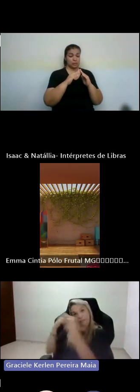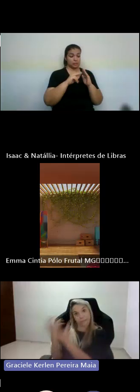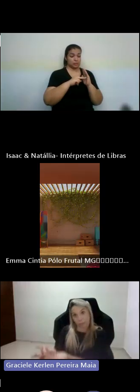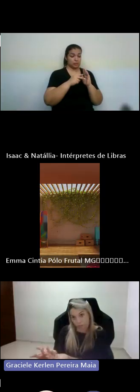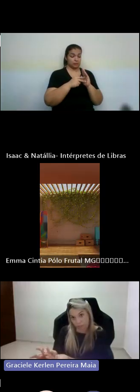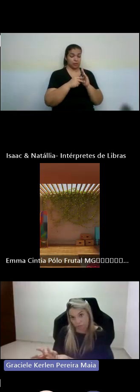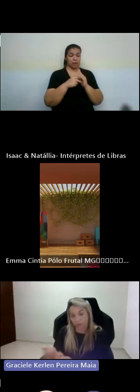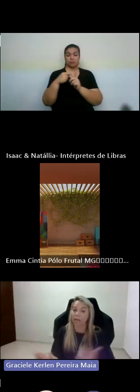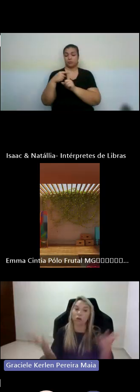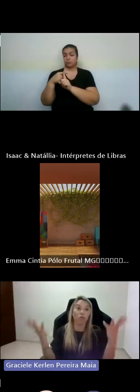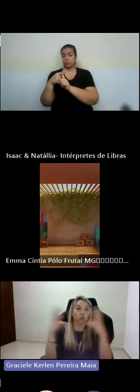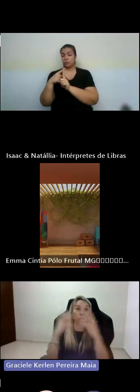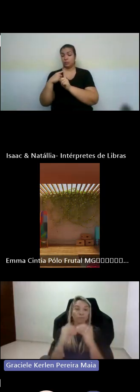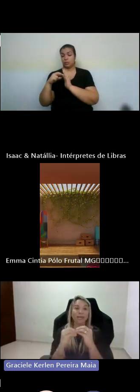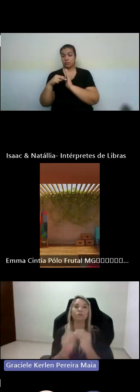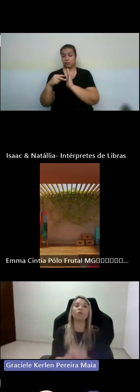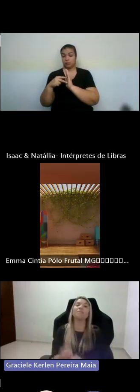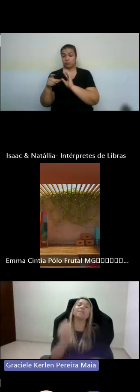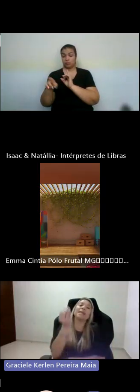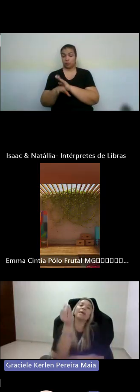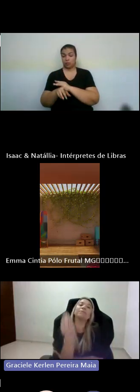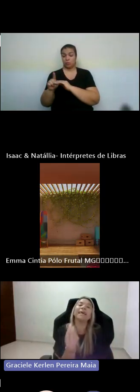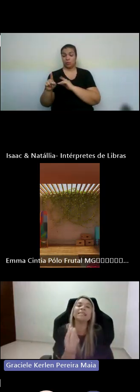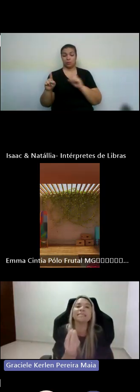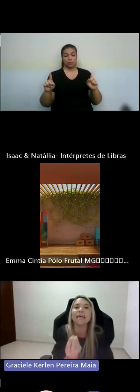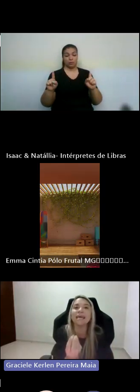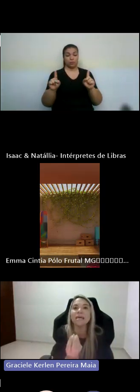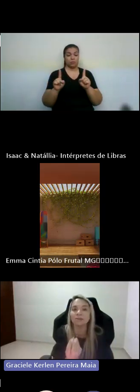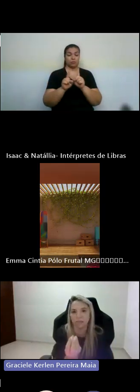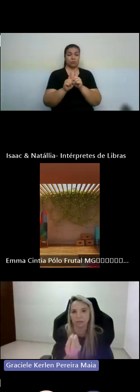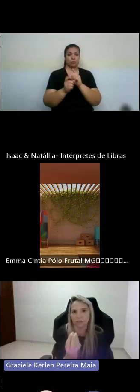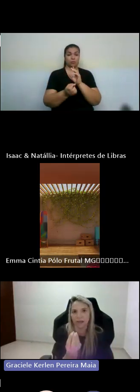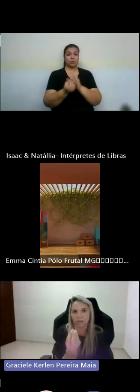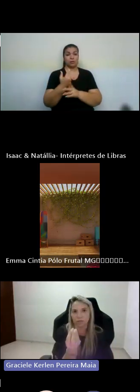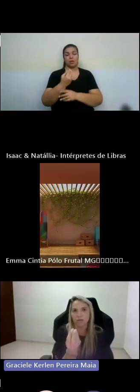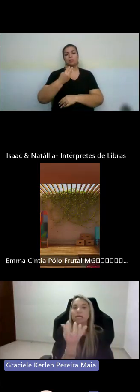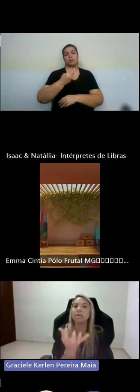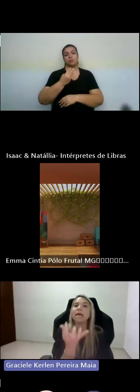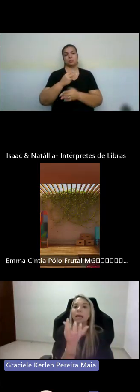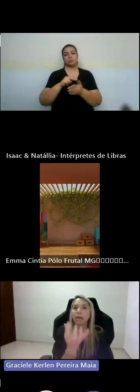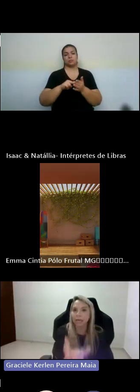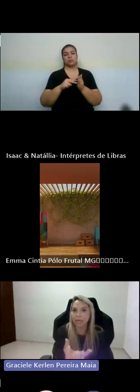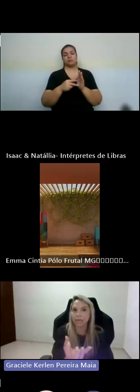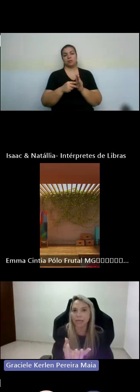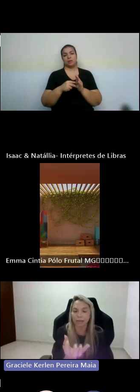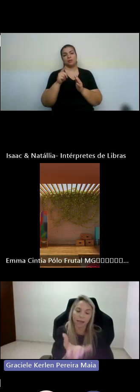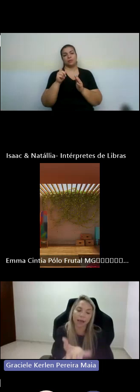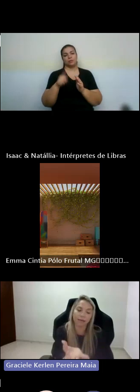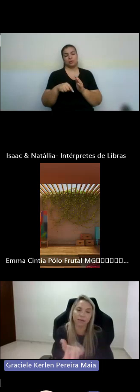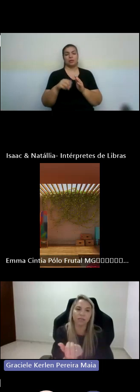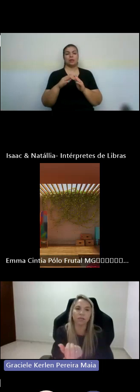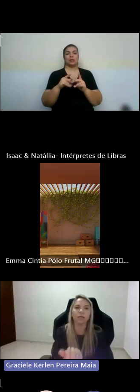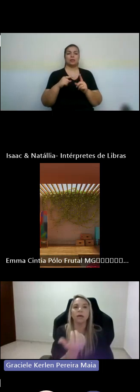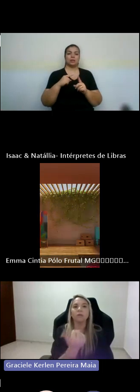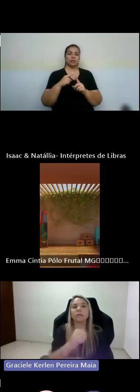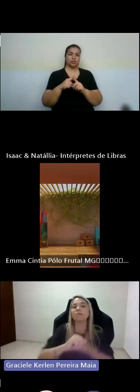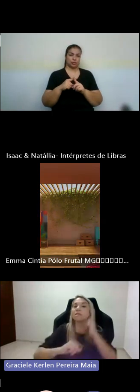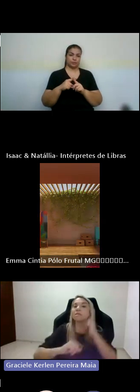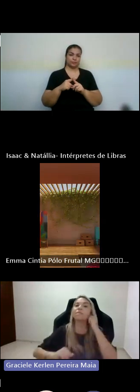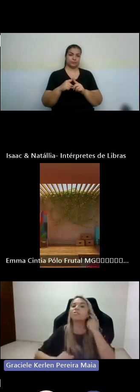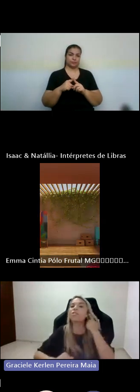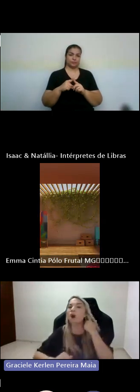de cruz tem um significado. Juntei os dois, criei um terceiro significado, que é a igreja.